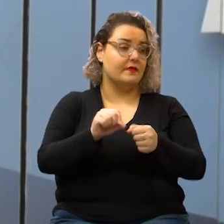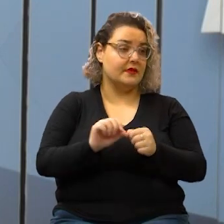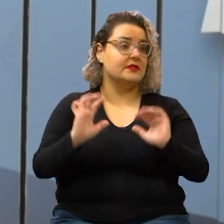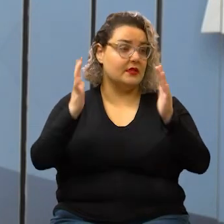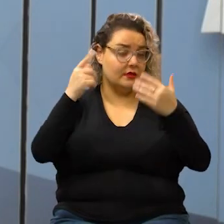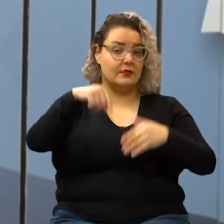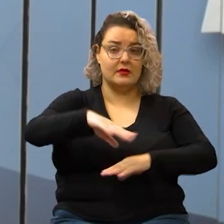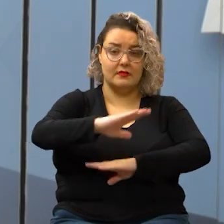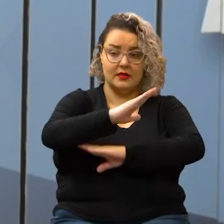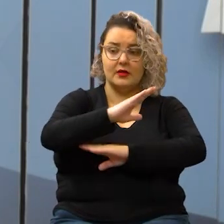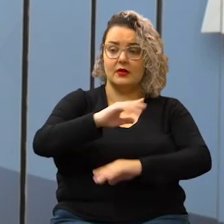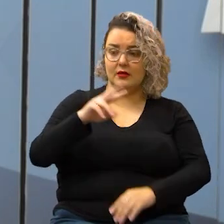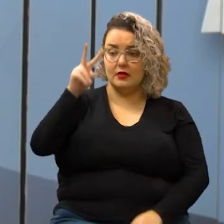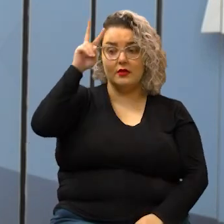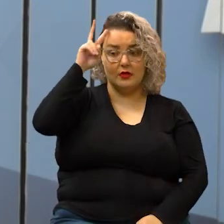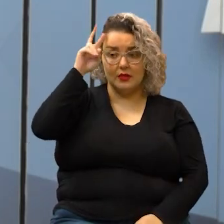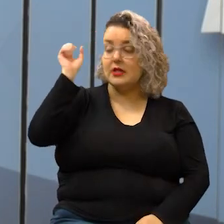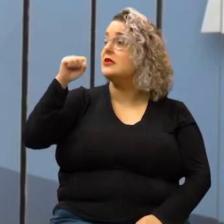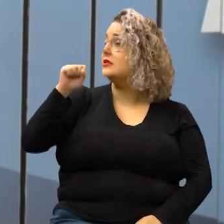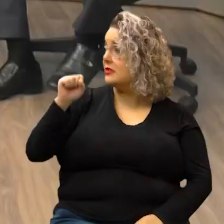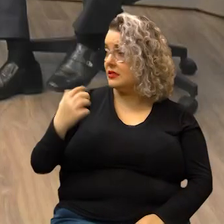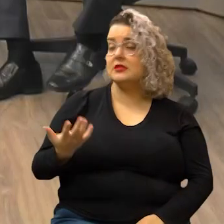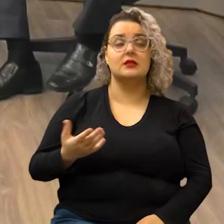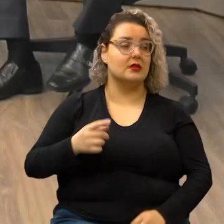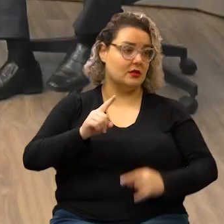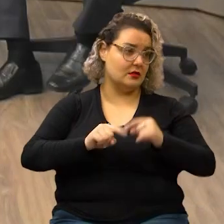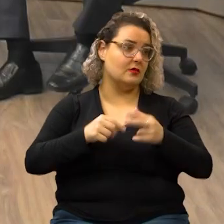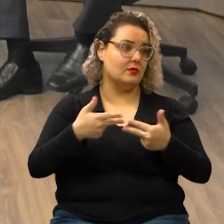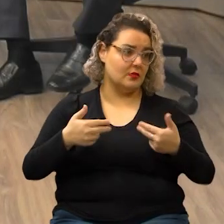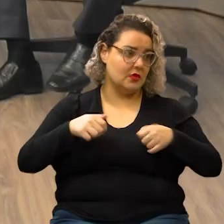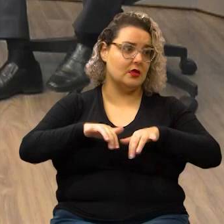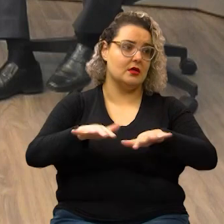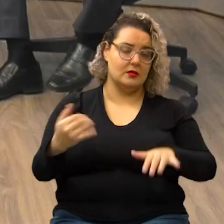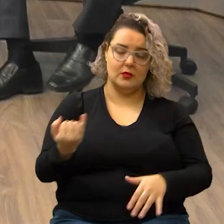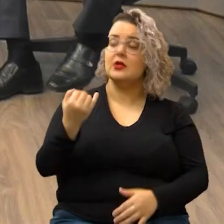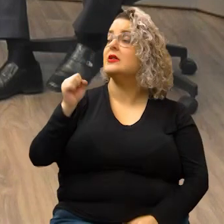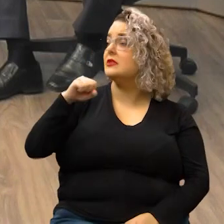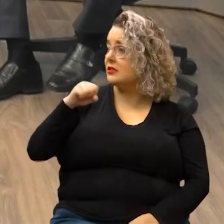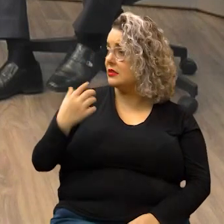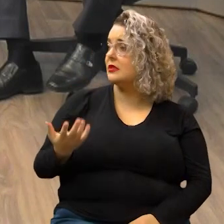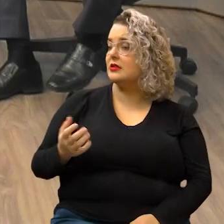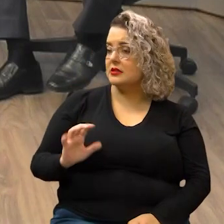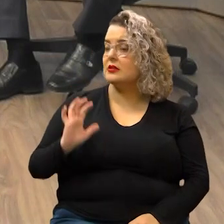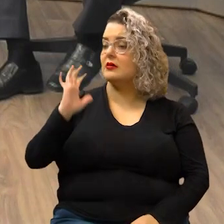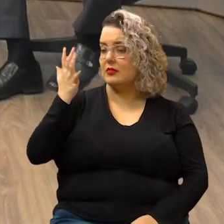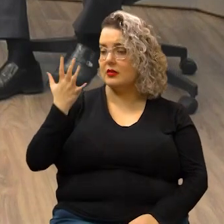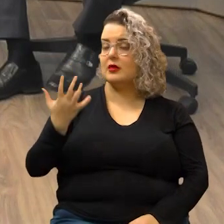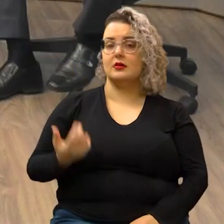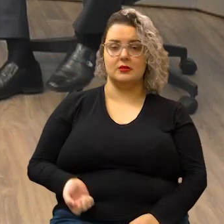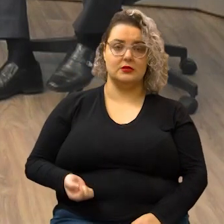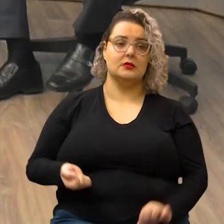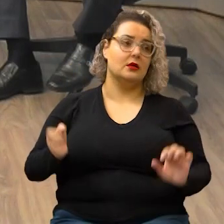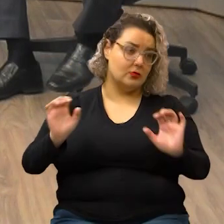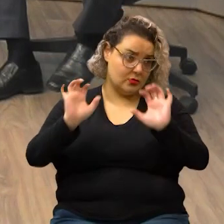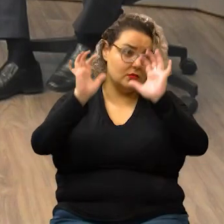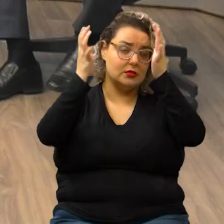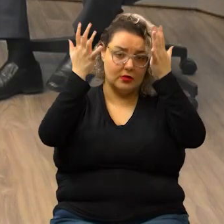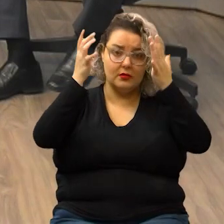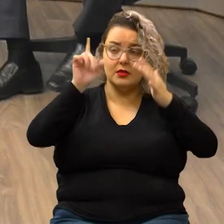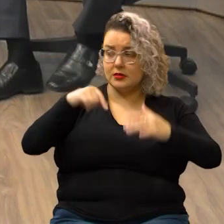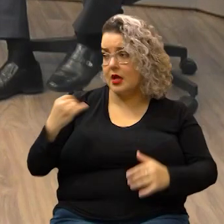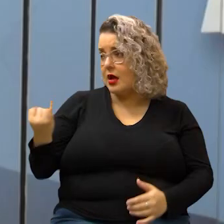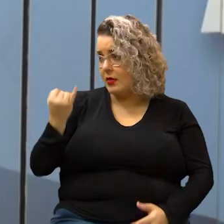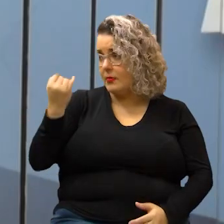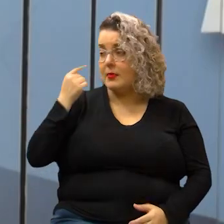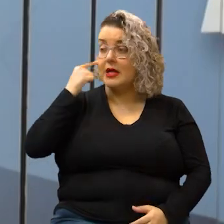Câmara segunda-feira com Também. escolas produzindo um material importante. Então, estão acontecendo esses eventos que são muito importantes, mas a